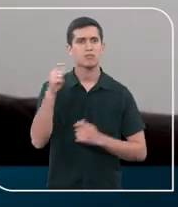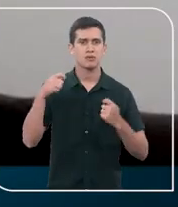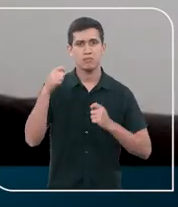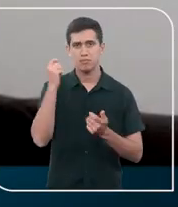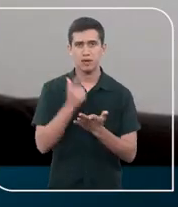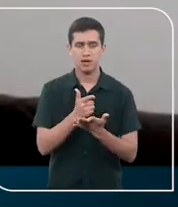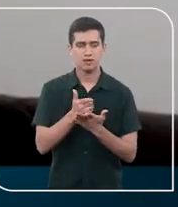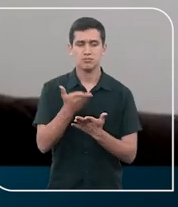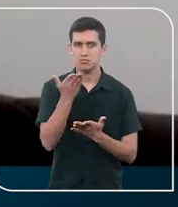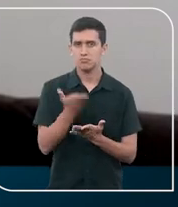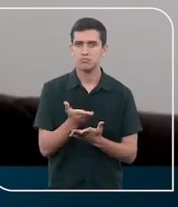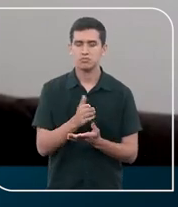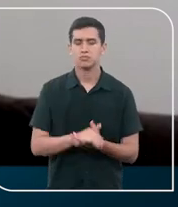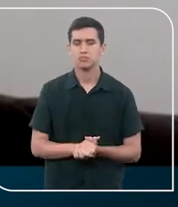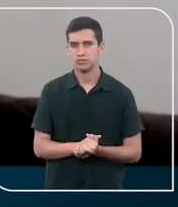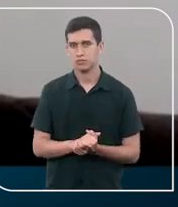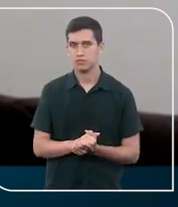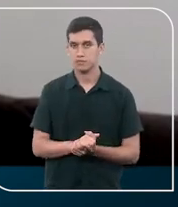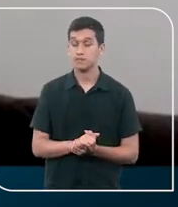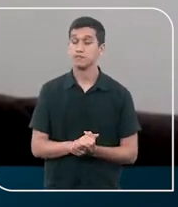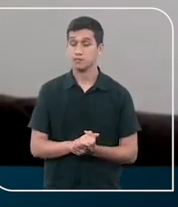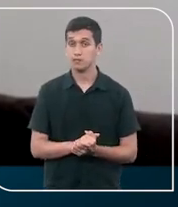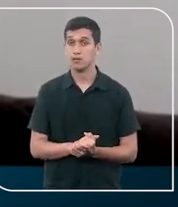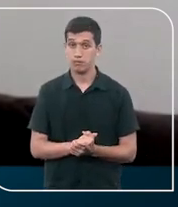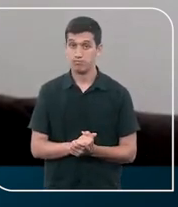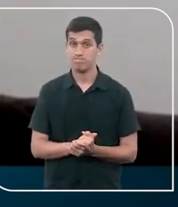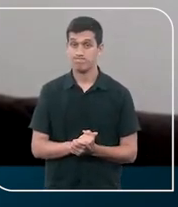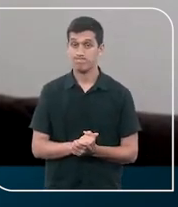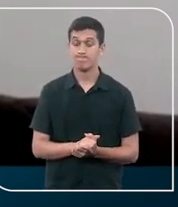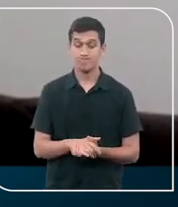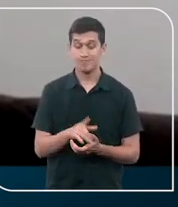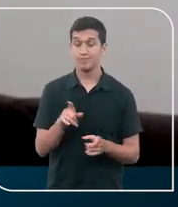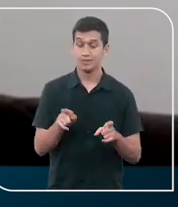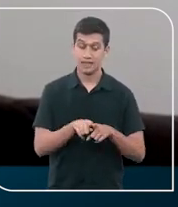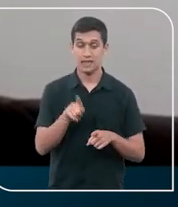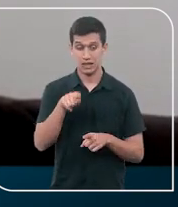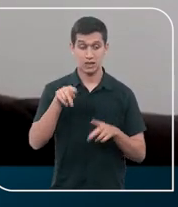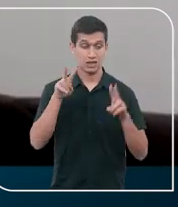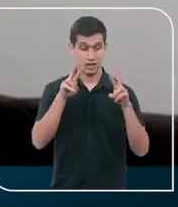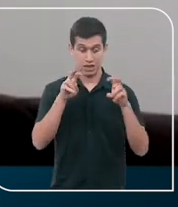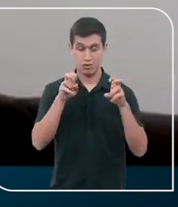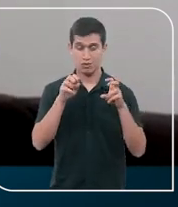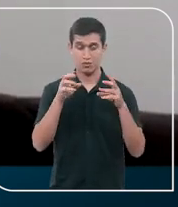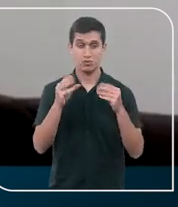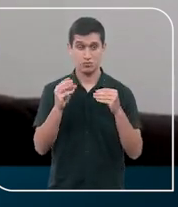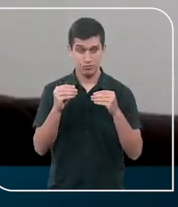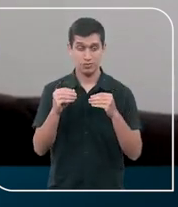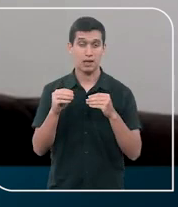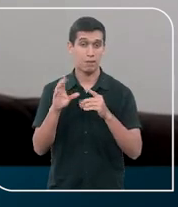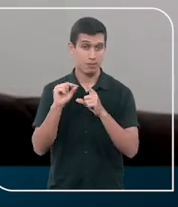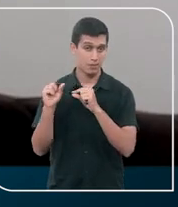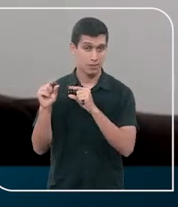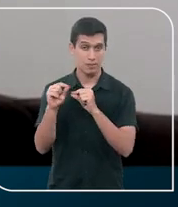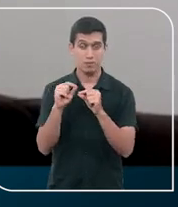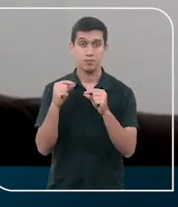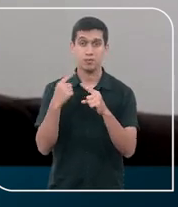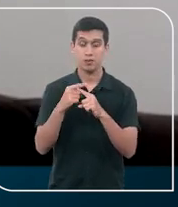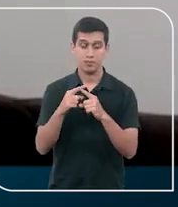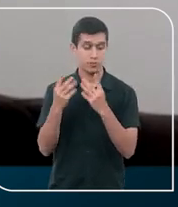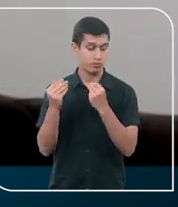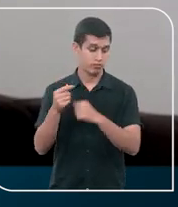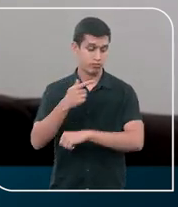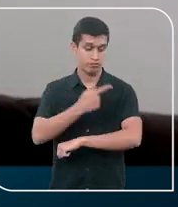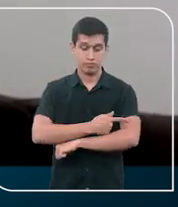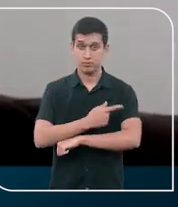Olha, Fátima, essa é uma questão também bem recorrente, porque muitos condomínios, só para a gente entender, né, que a gente